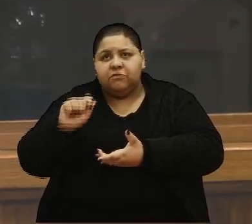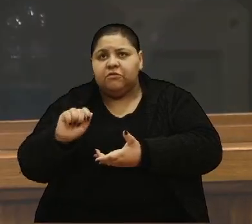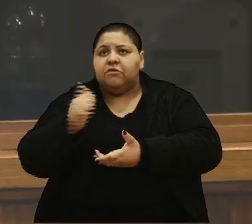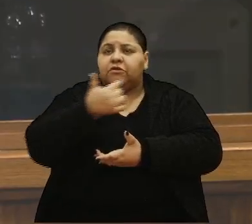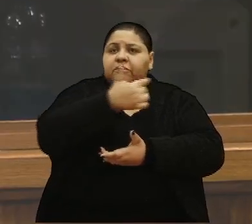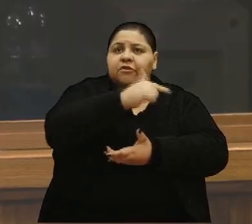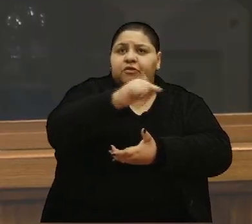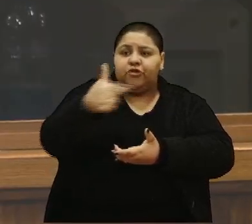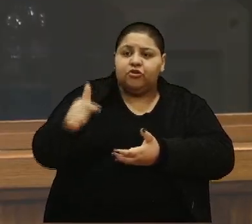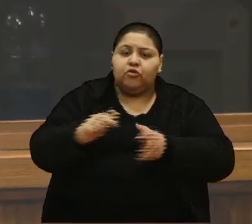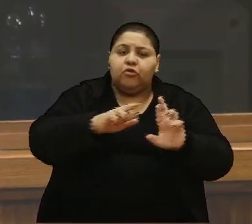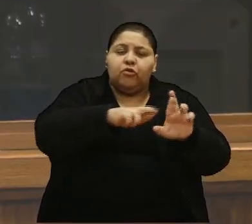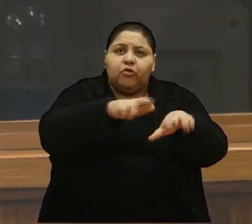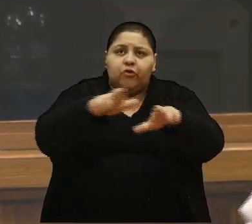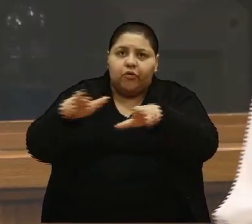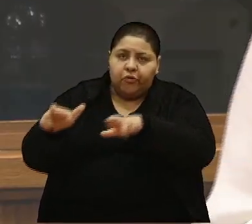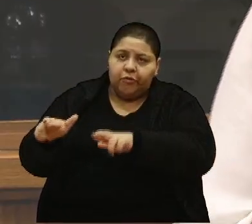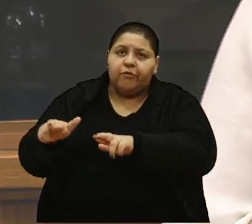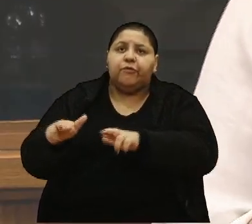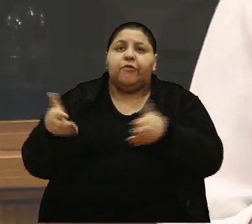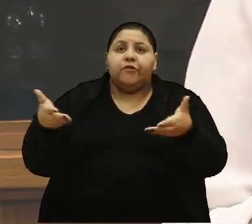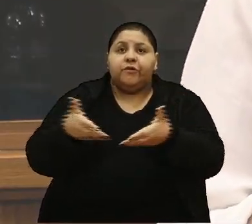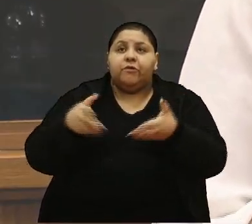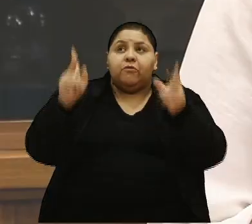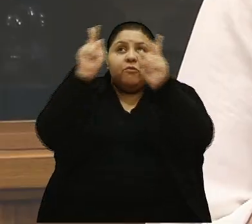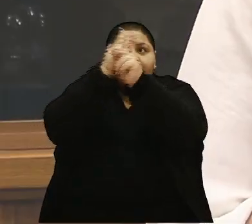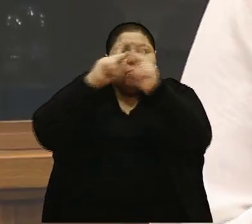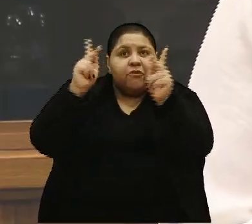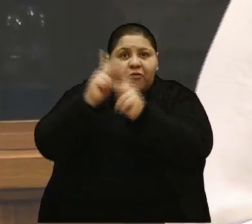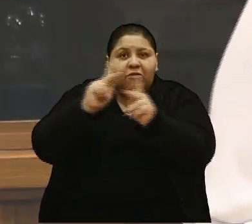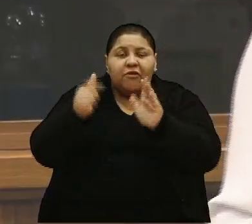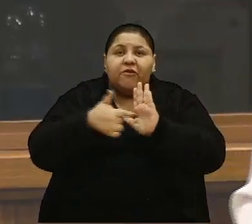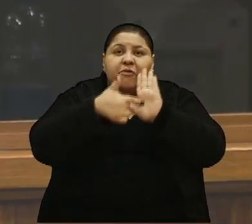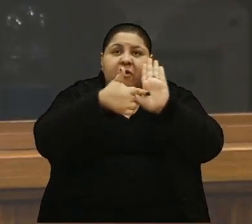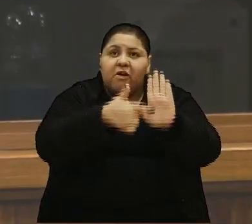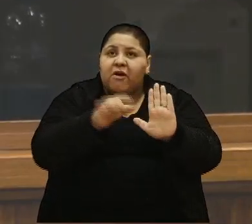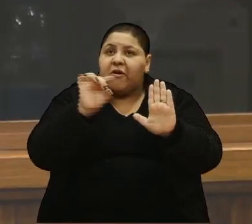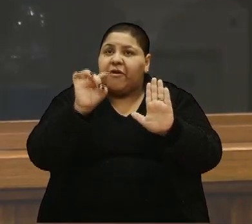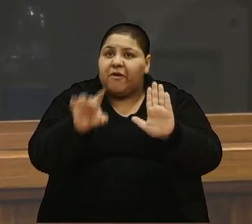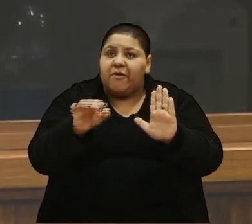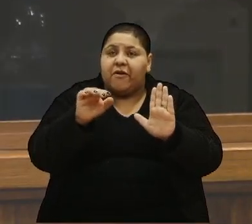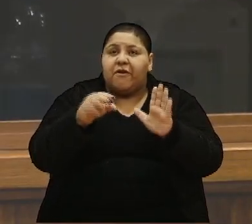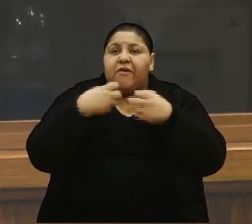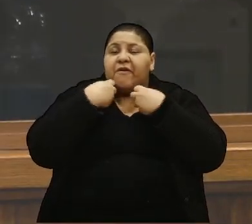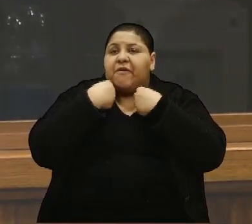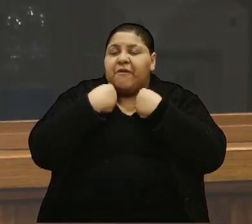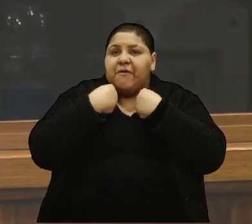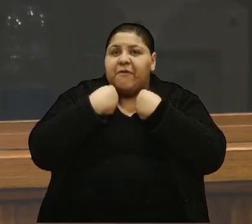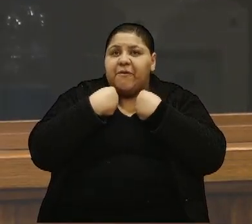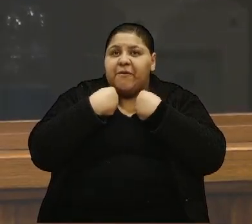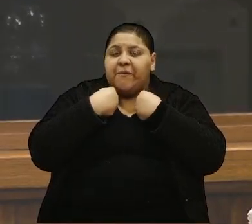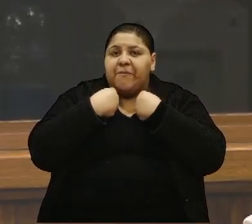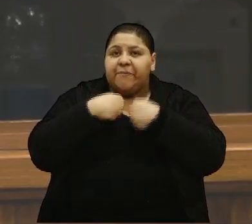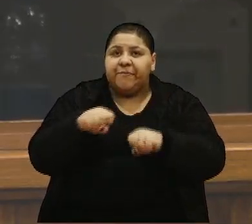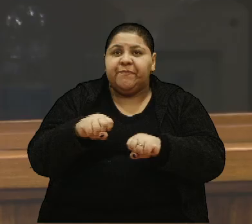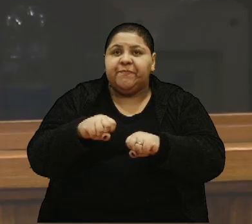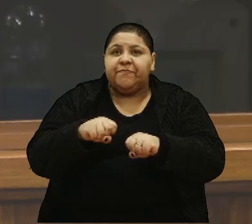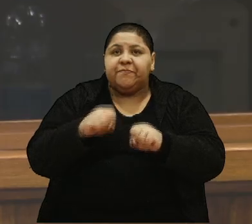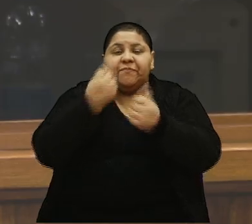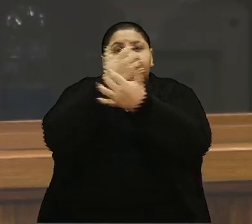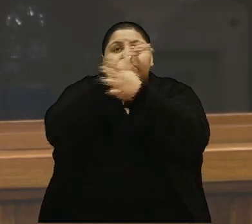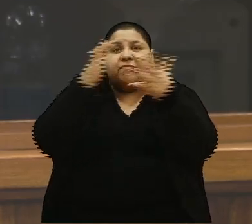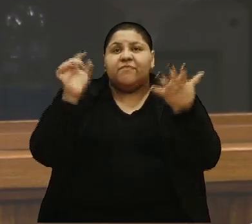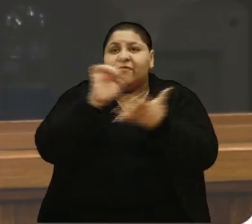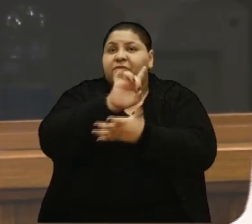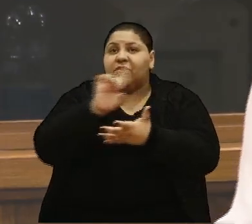outras regiões, de outras situações que estão poluídas, o que mostra só que a Secretaria do Meio Ambiente